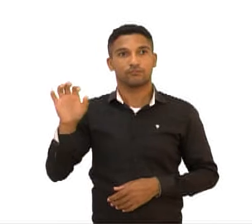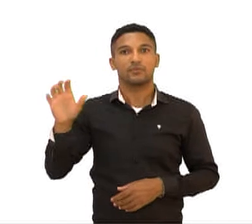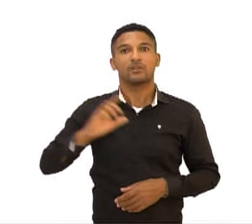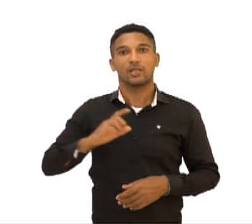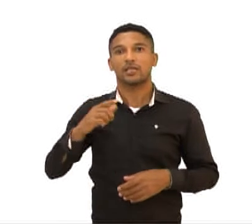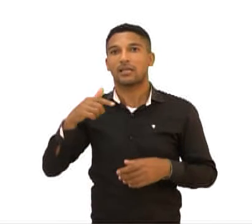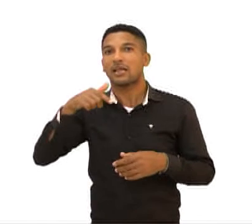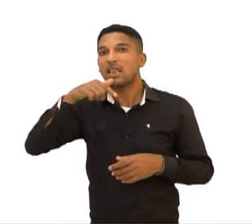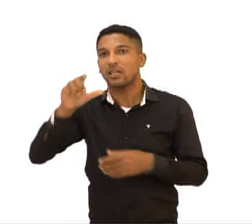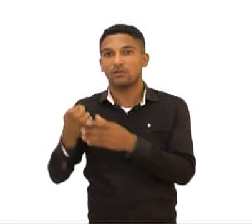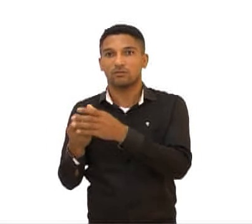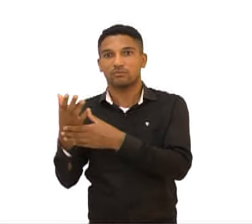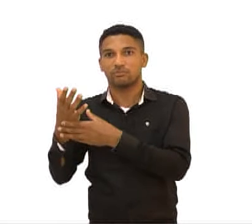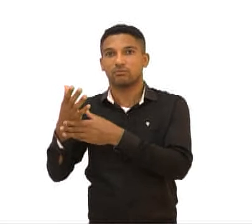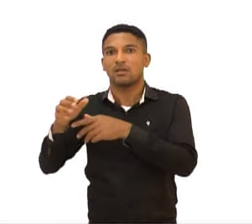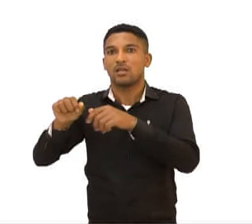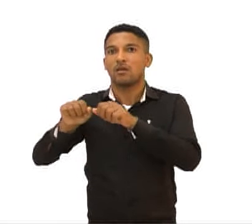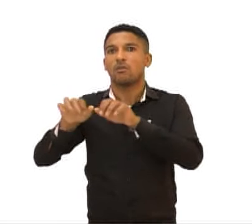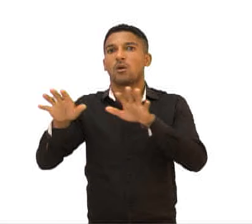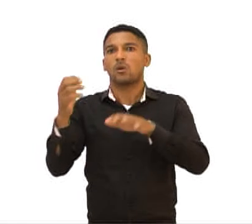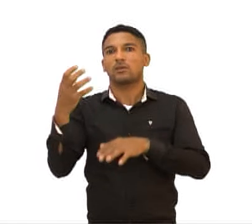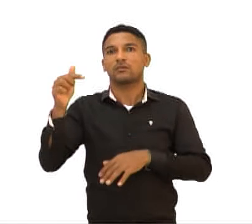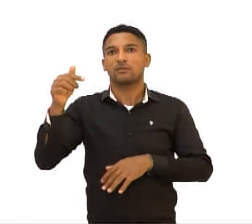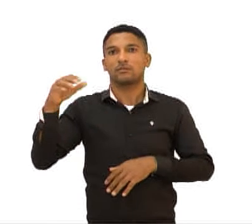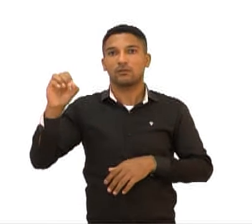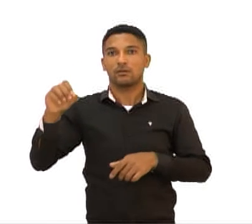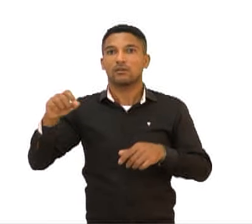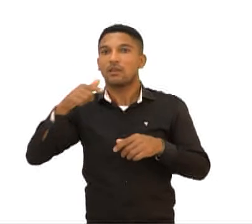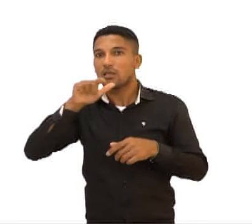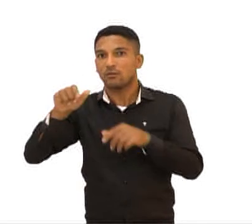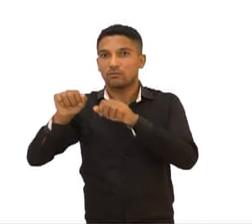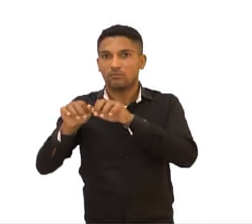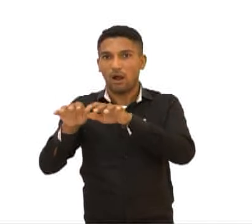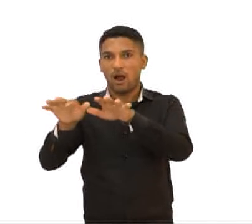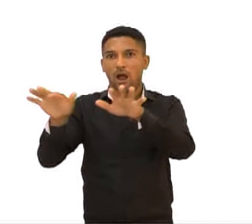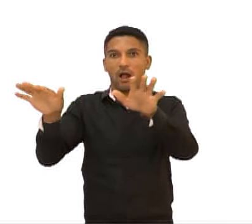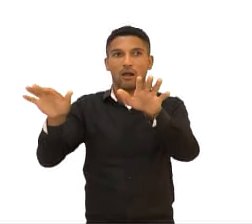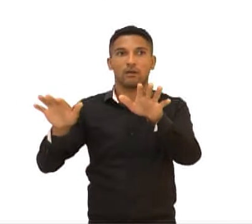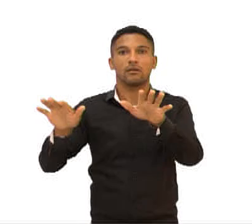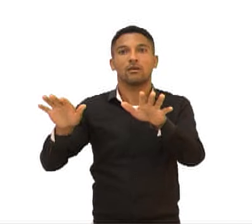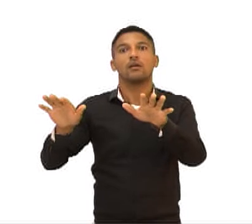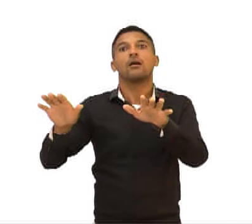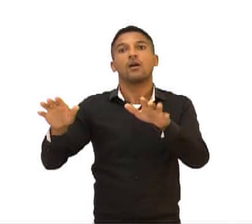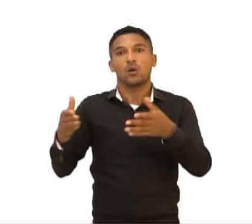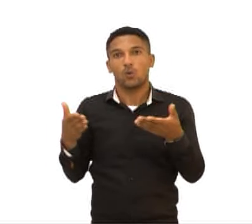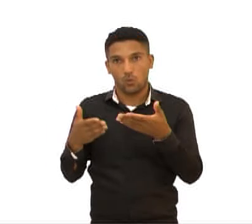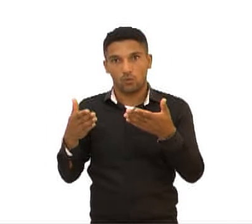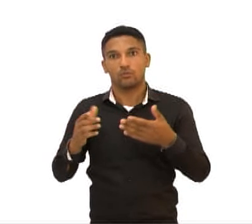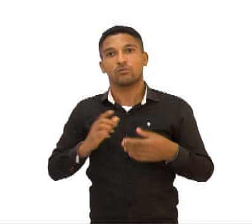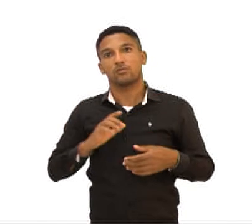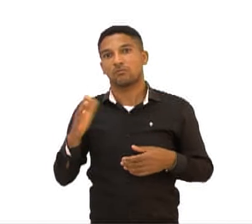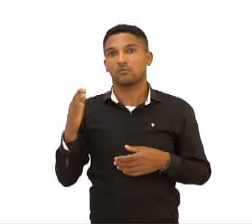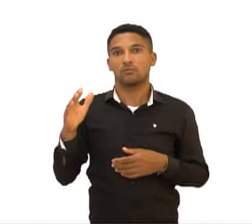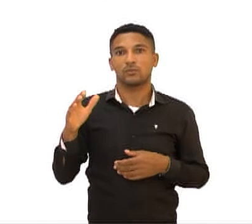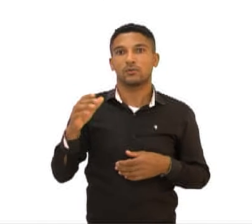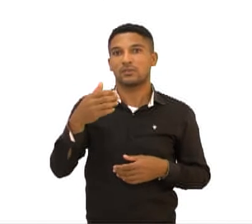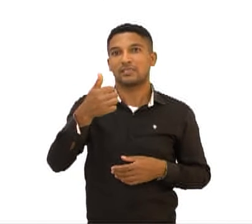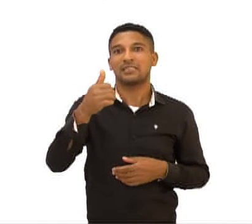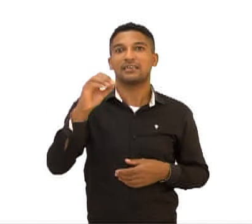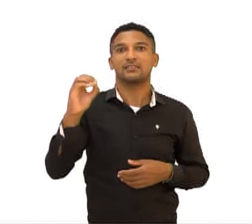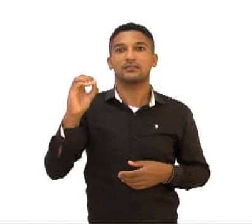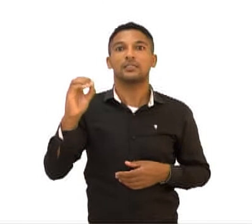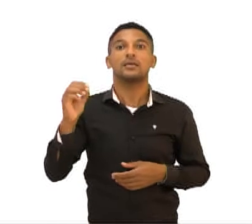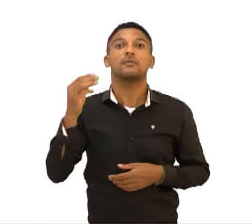de 470 línguas, as quais atualmente são faladas por aproximadamente 100 milhões